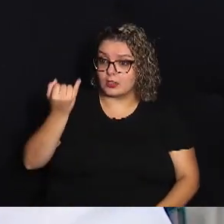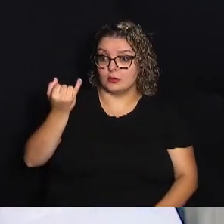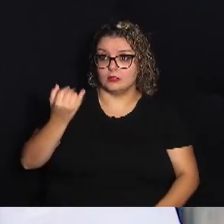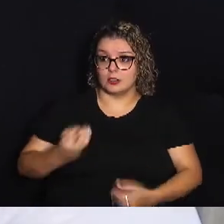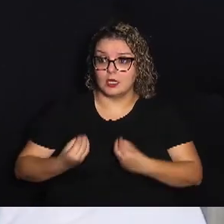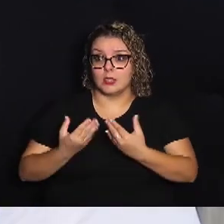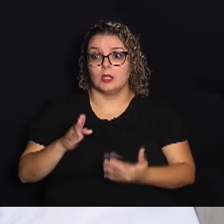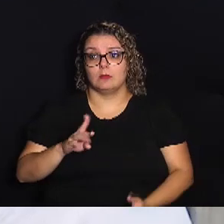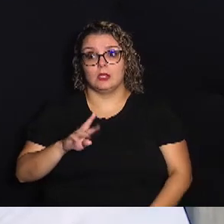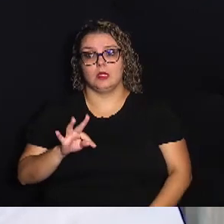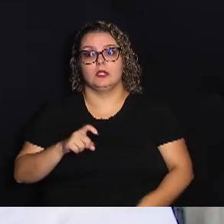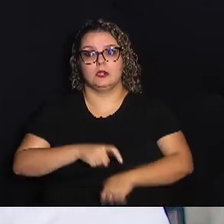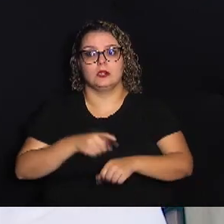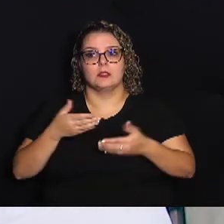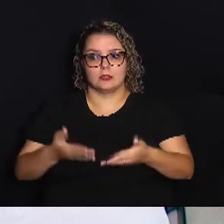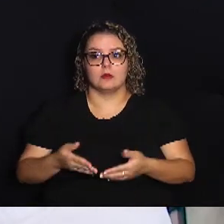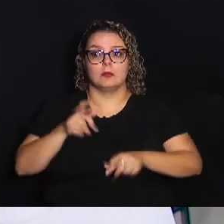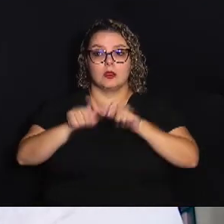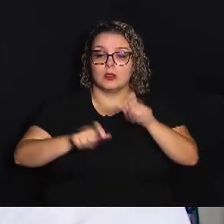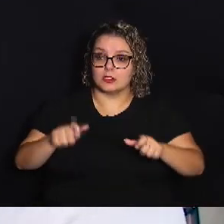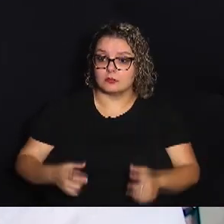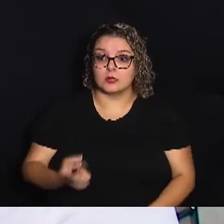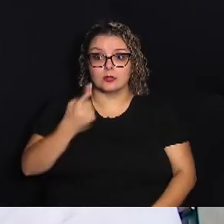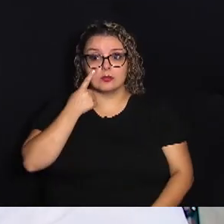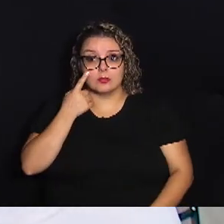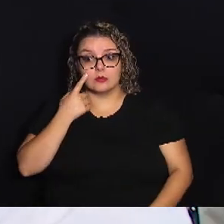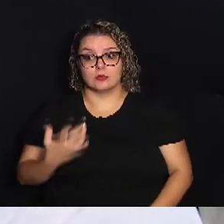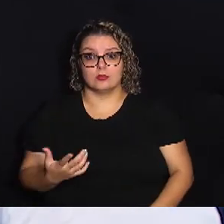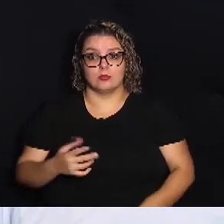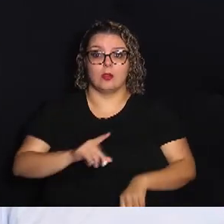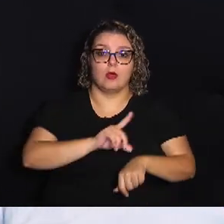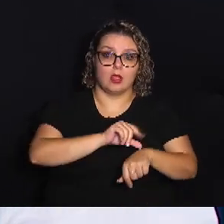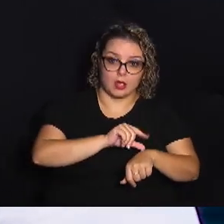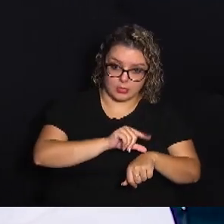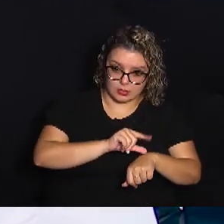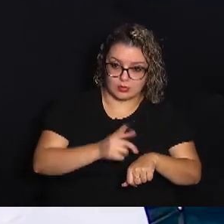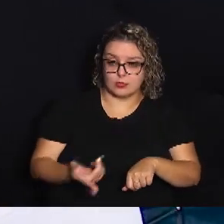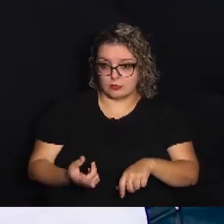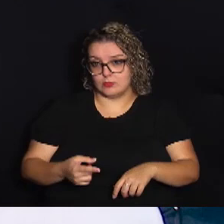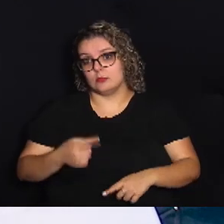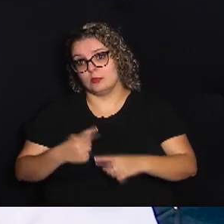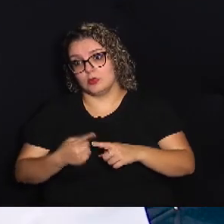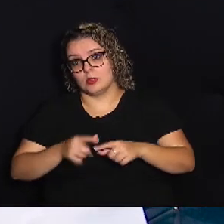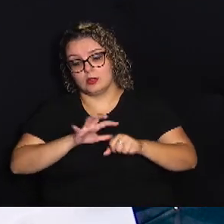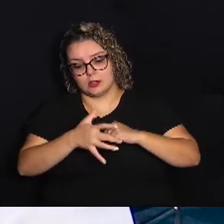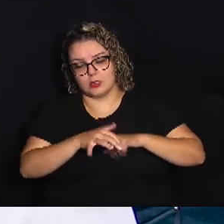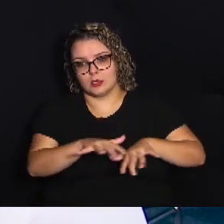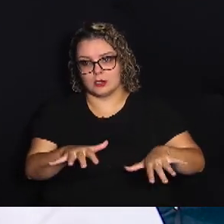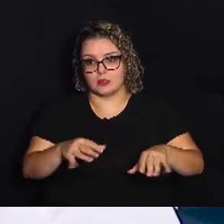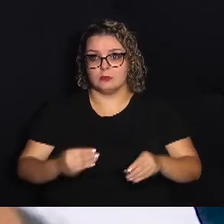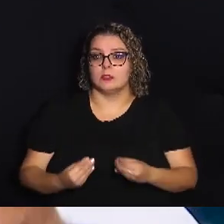importante essa entrega no momento para que a população veja que está atrasou um pouco até por conta da